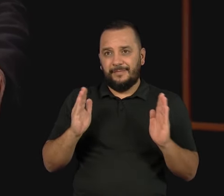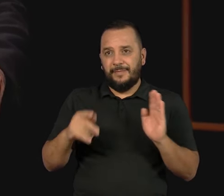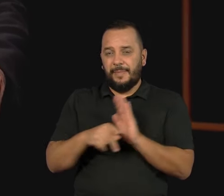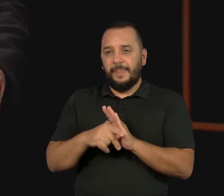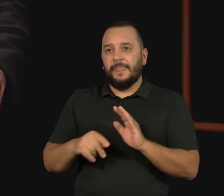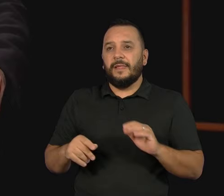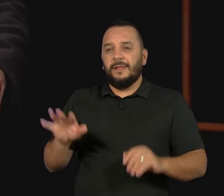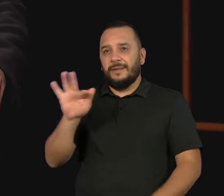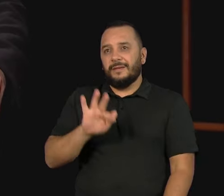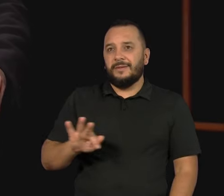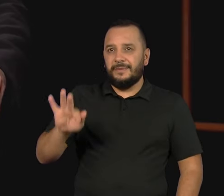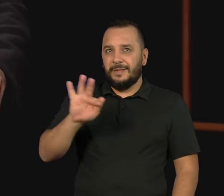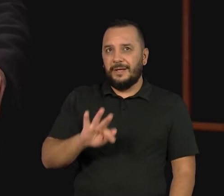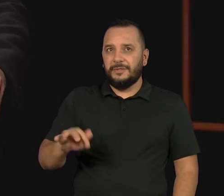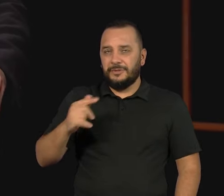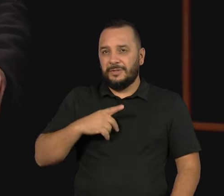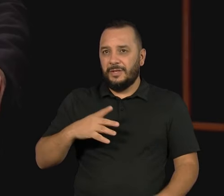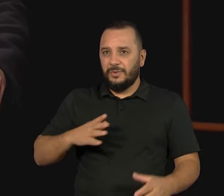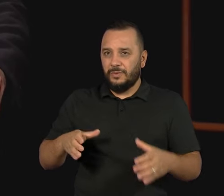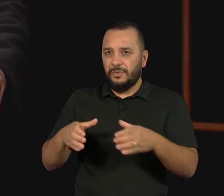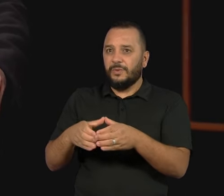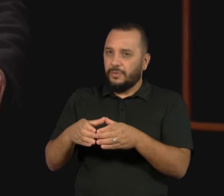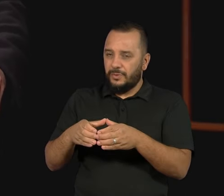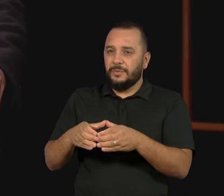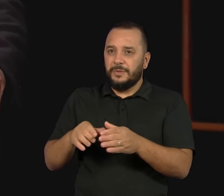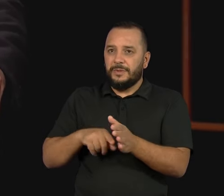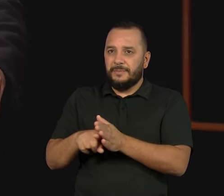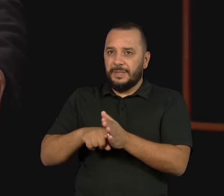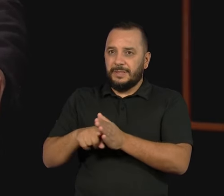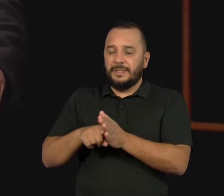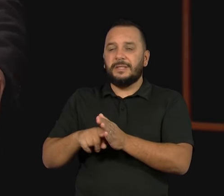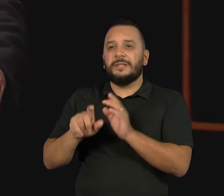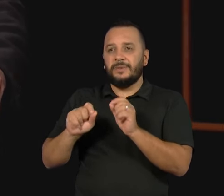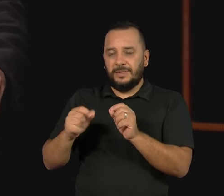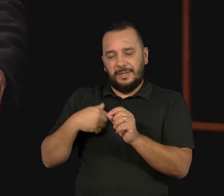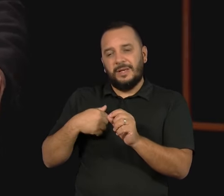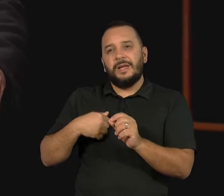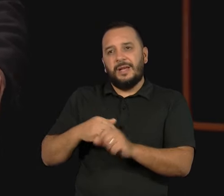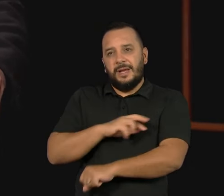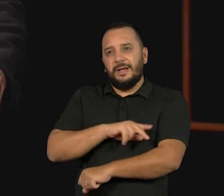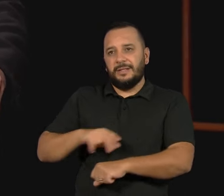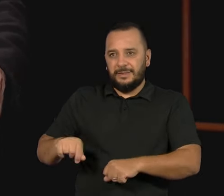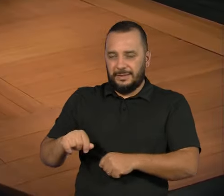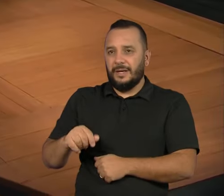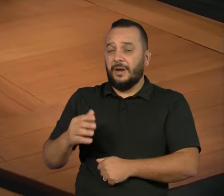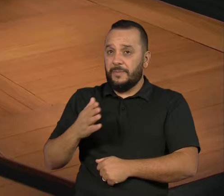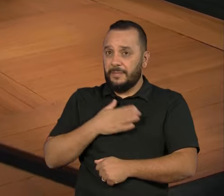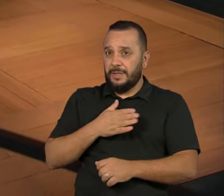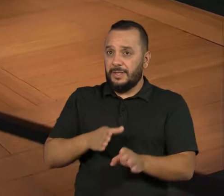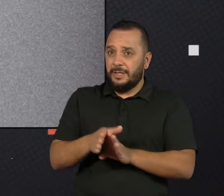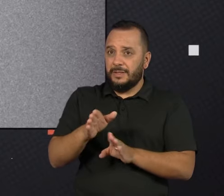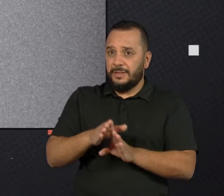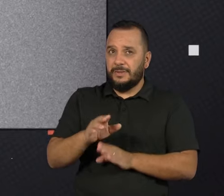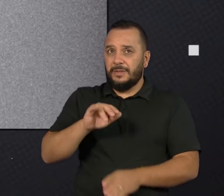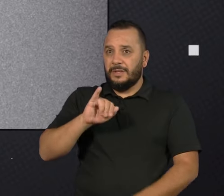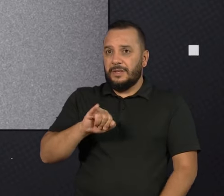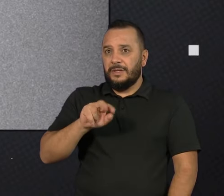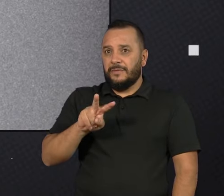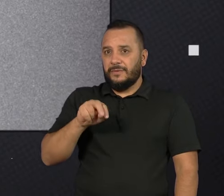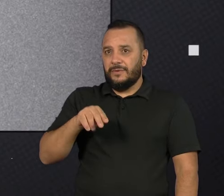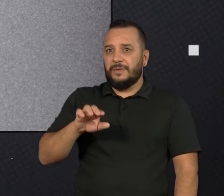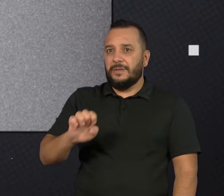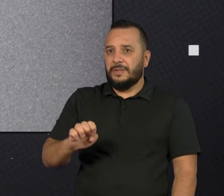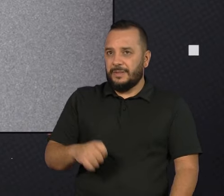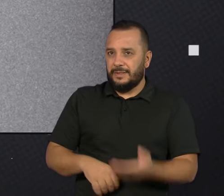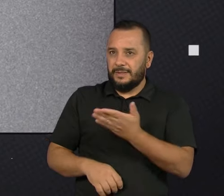de um núcleo de pesquisas sociais, chamava-se o Núcleo da Cor. A minha orientadora, Ivone Magui,